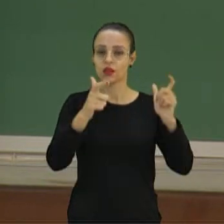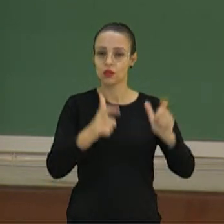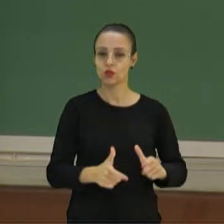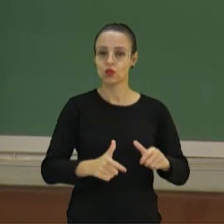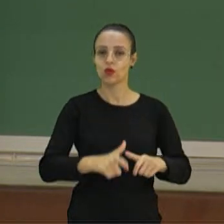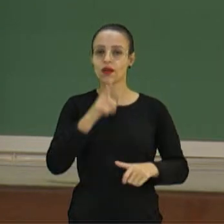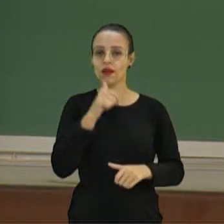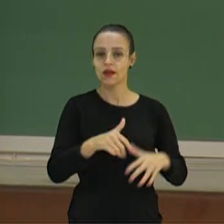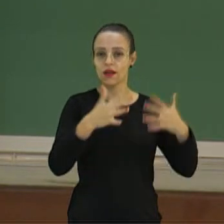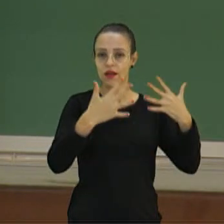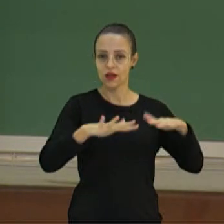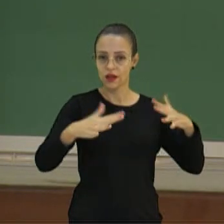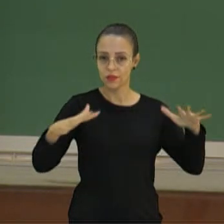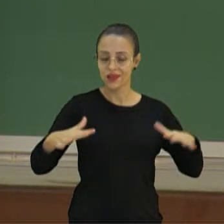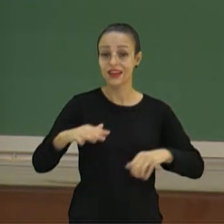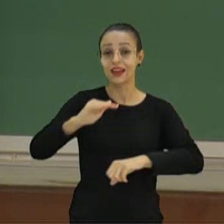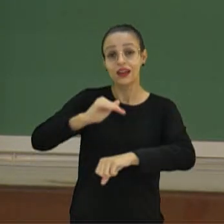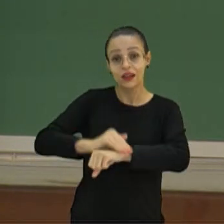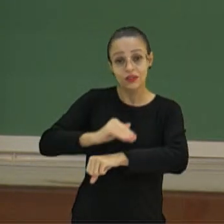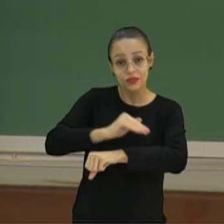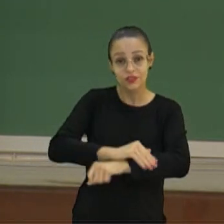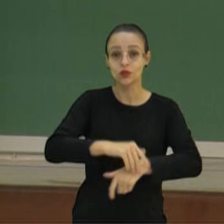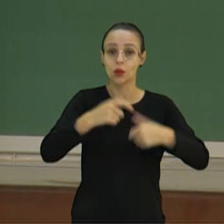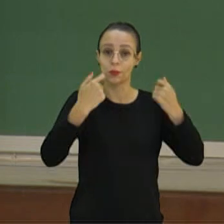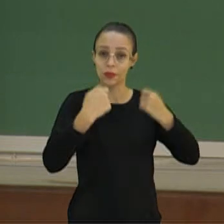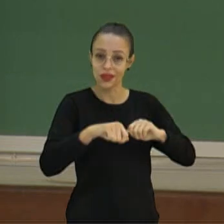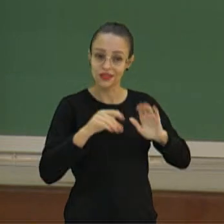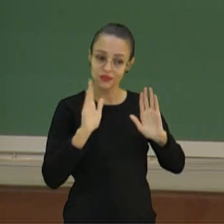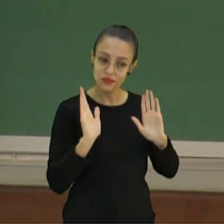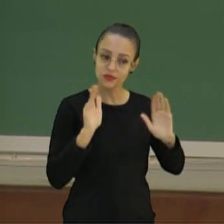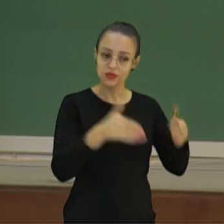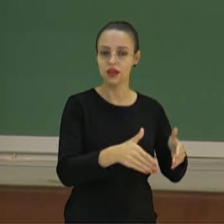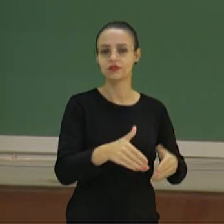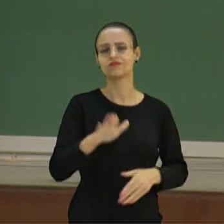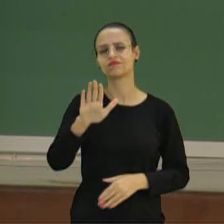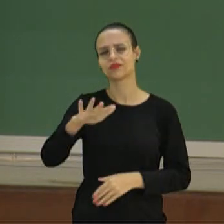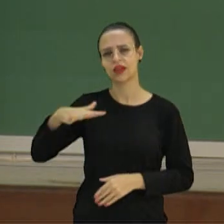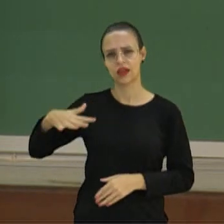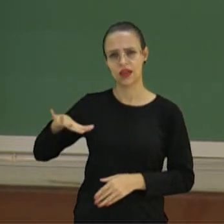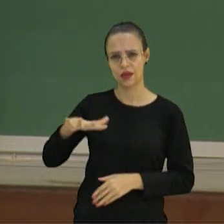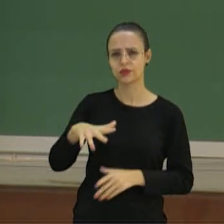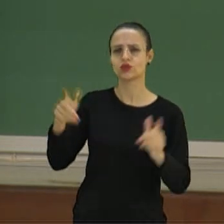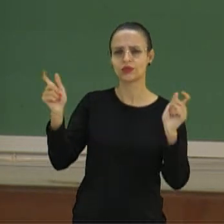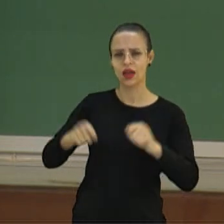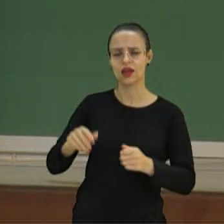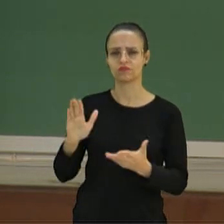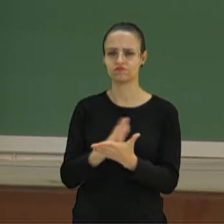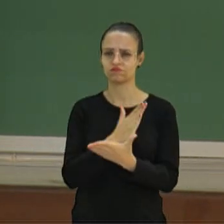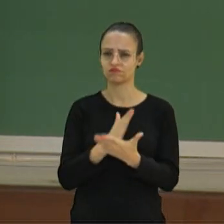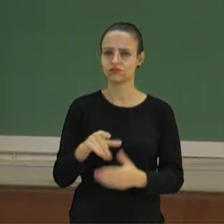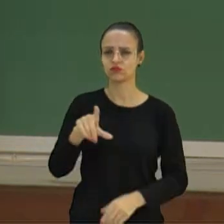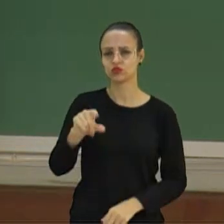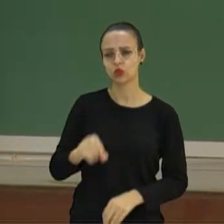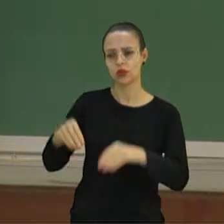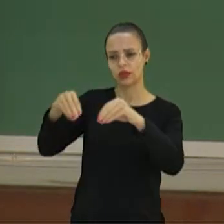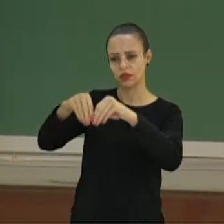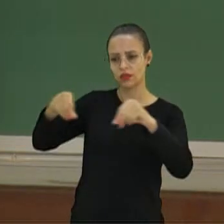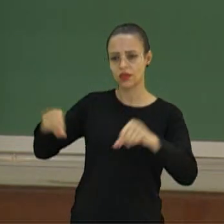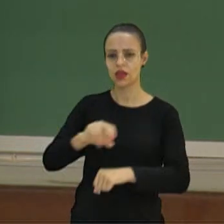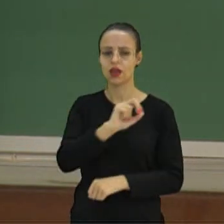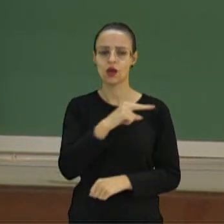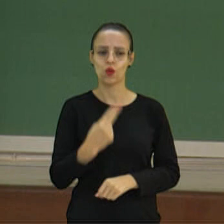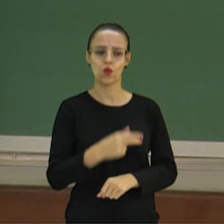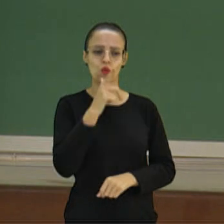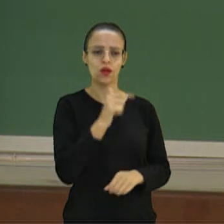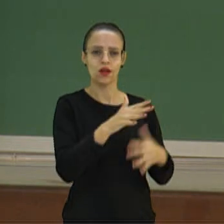de anfíbios, eles precisavam de ambiente aquático. Os répteis, eles têm essa capacidade de escolher onde eles querem estar